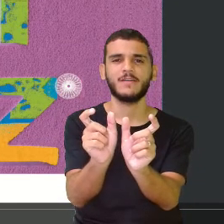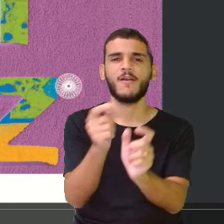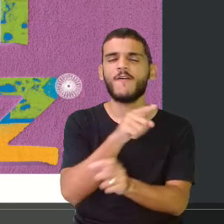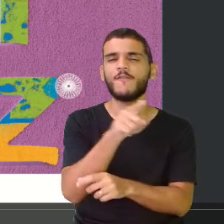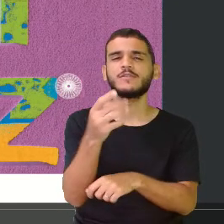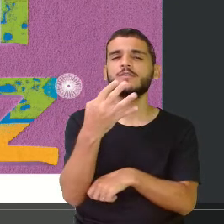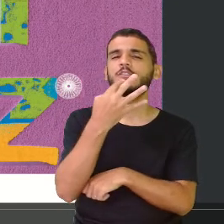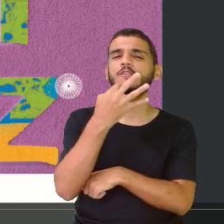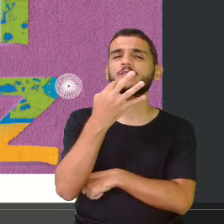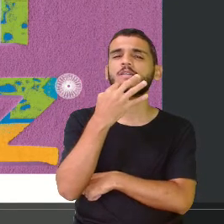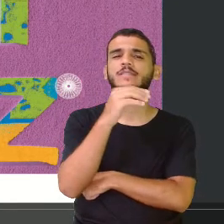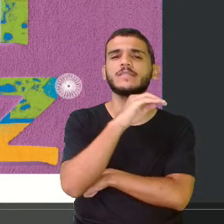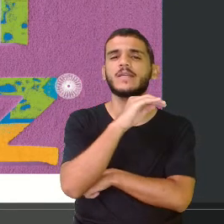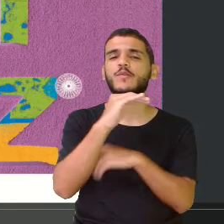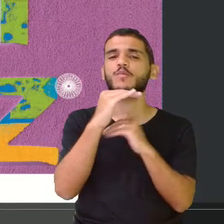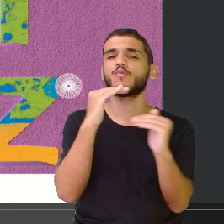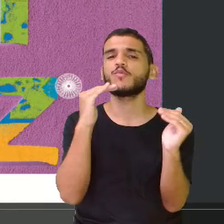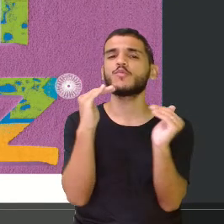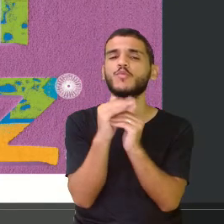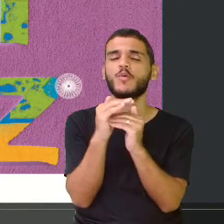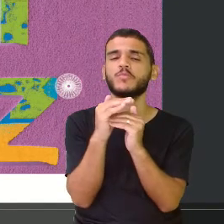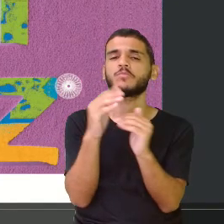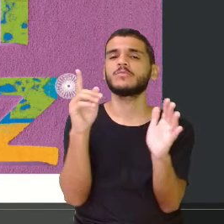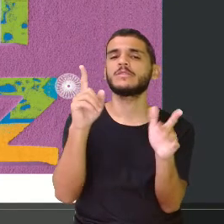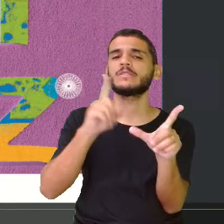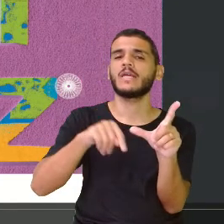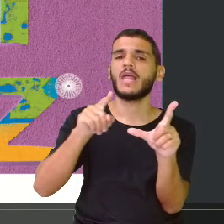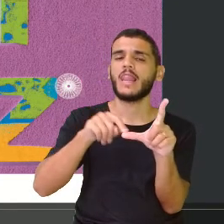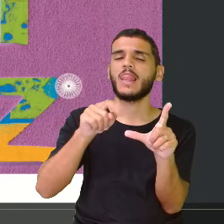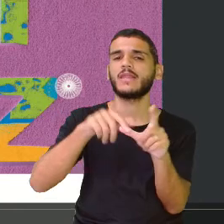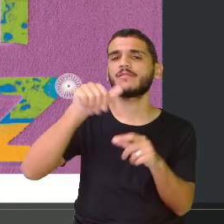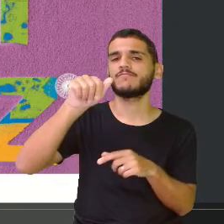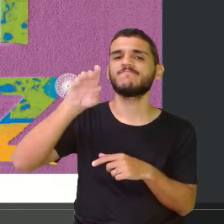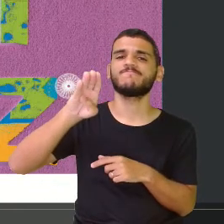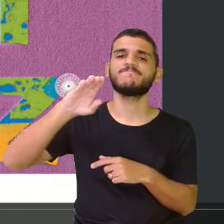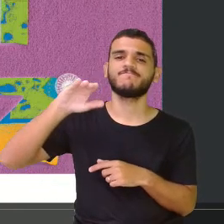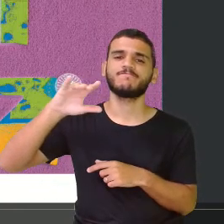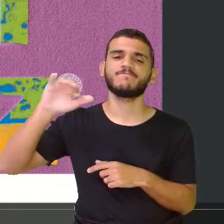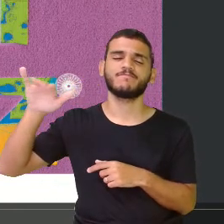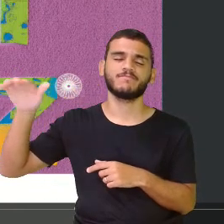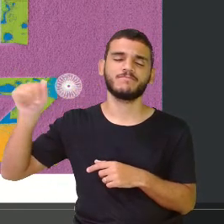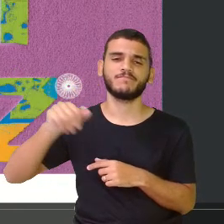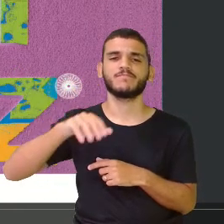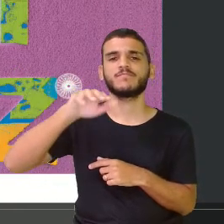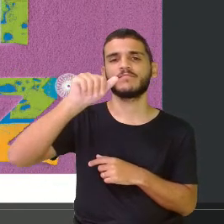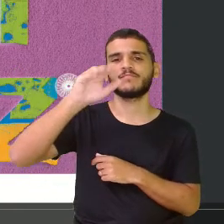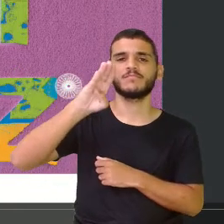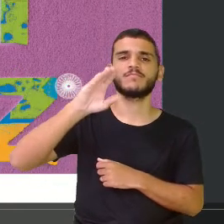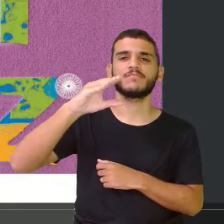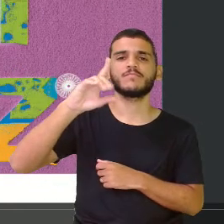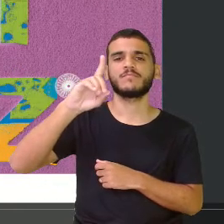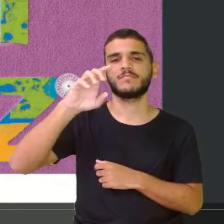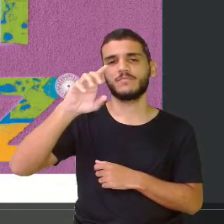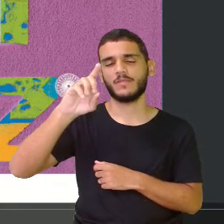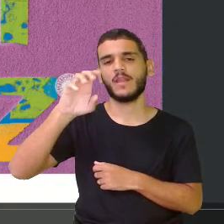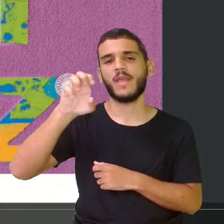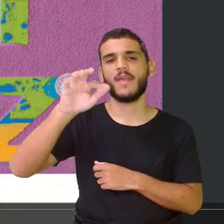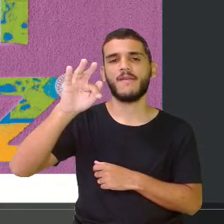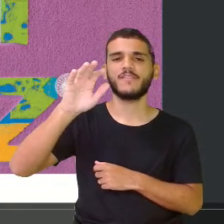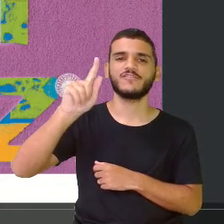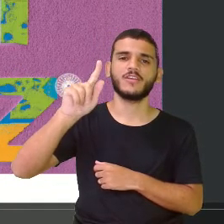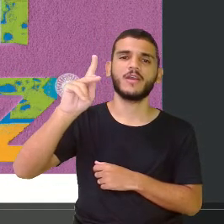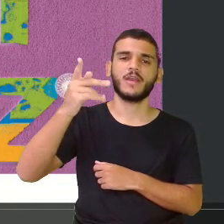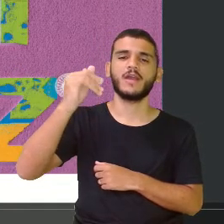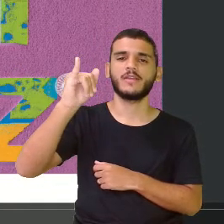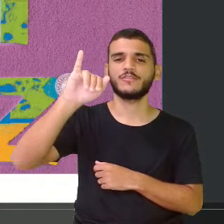as letras do alfabeto? Elas estão enfeitadas, mas estão na sequência correta, né? A, B, C, D, E, F,